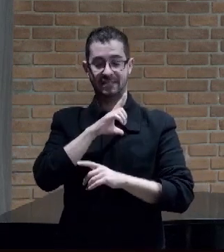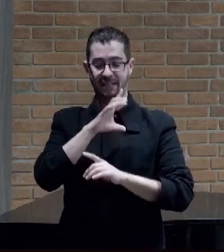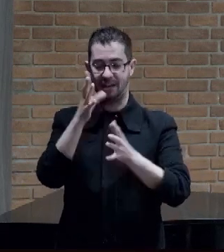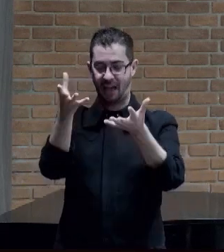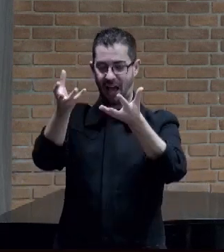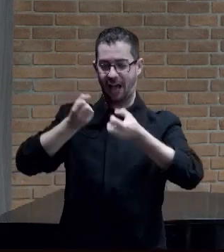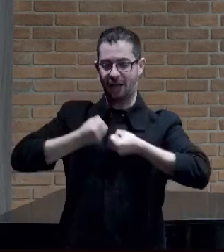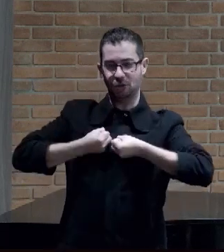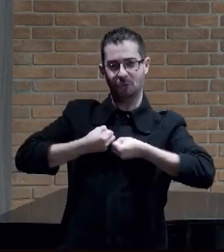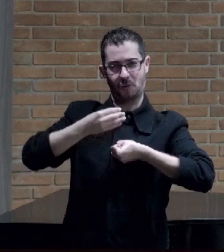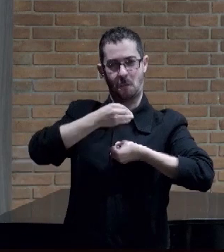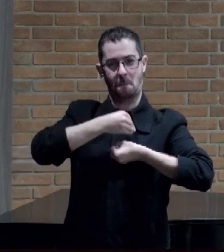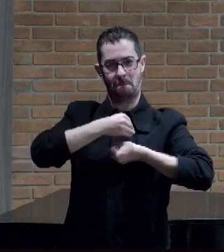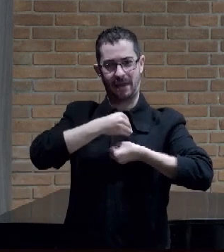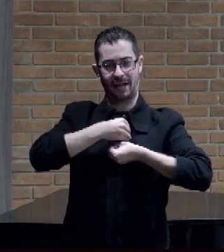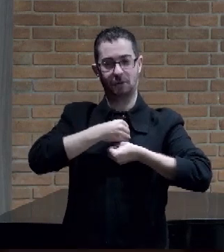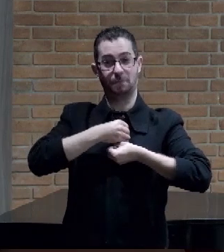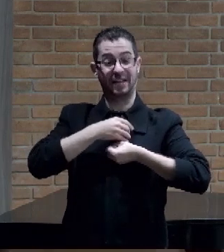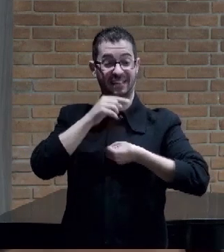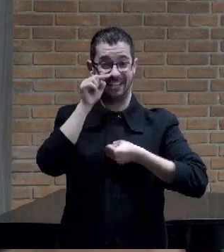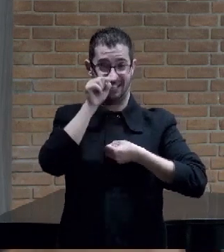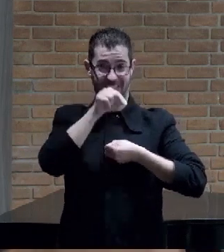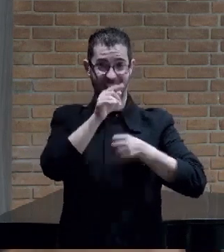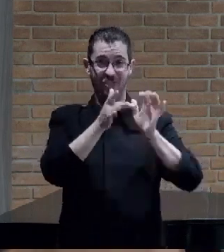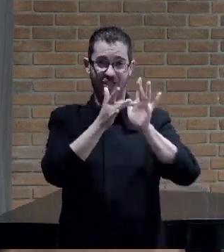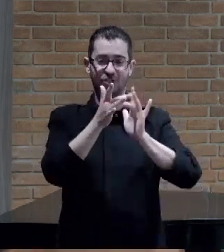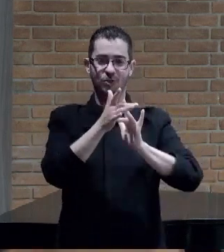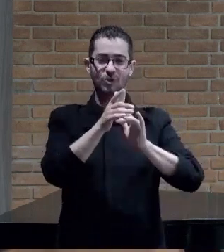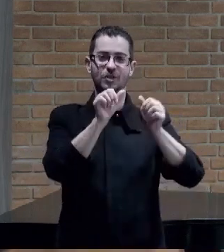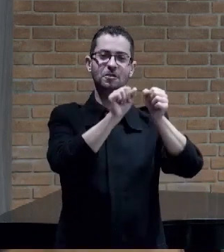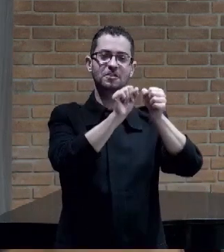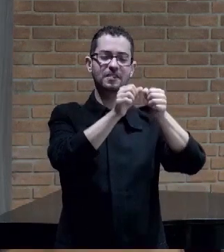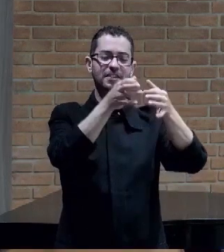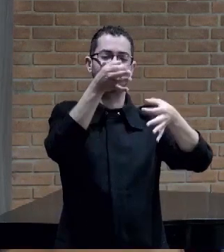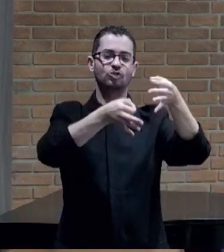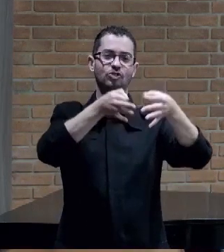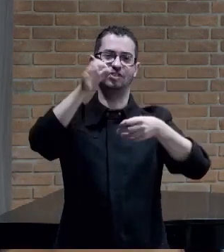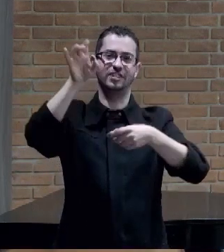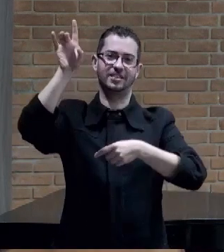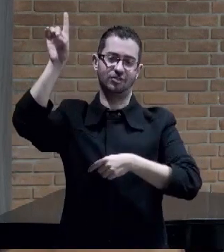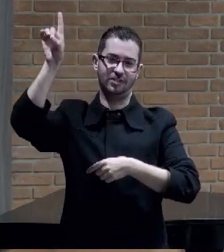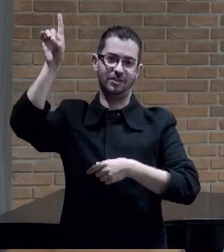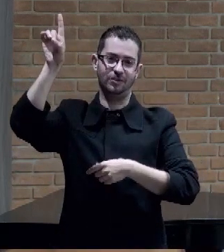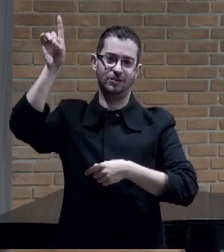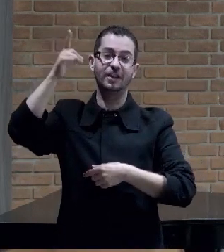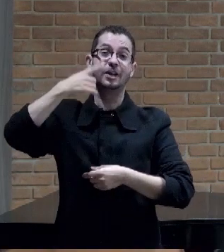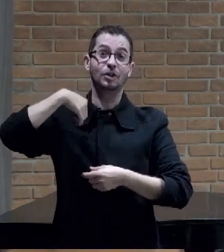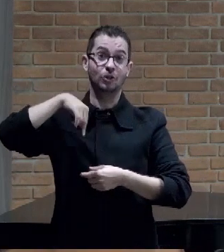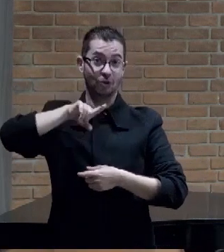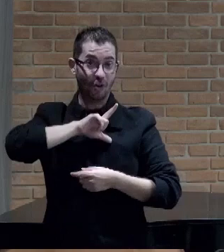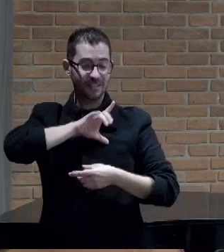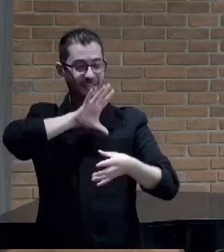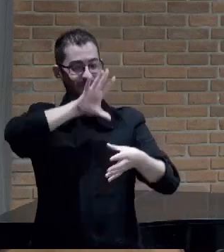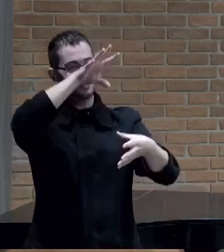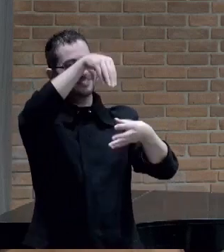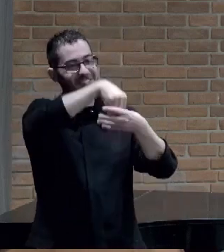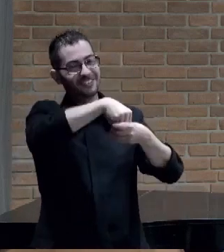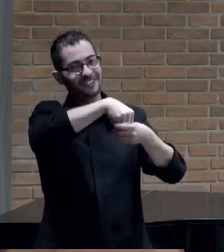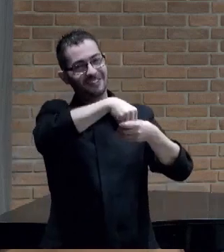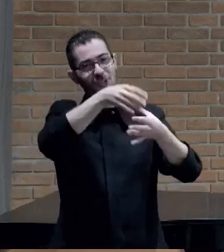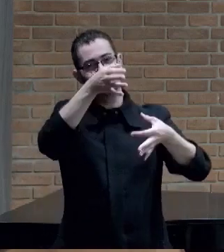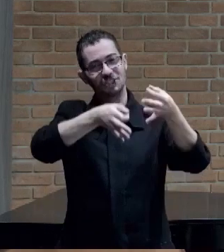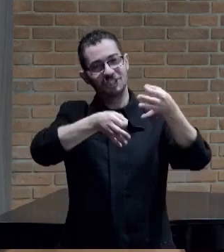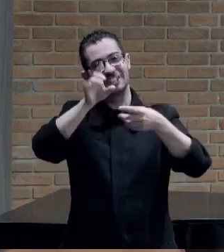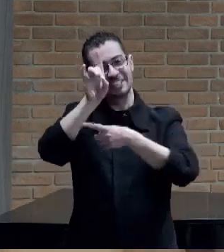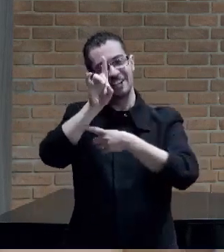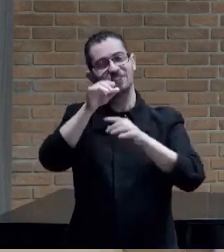feitos justiça de Deus. Nós fomos feitos justiça de Deus em Cristo. Quando